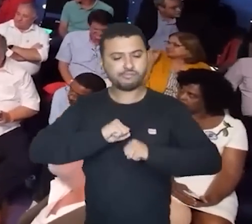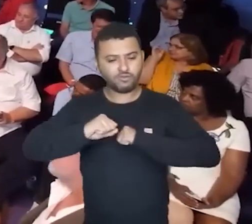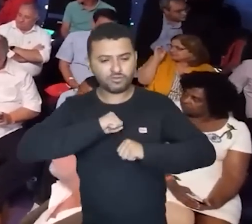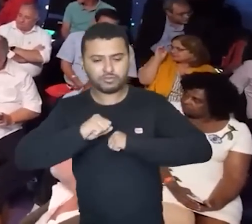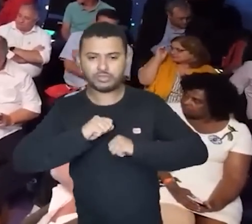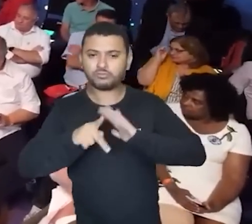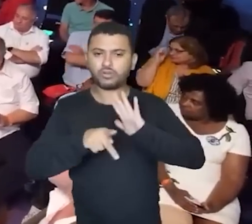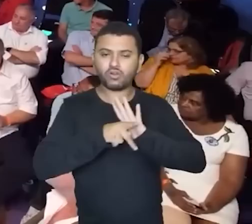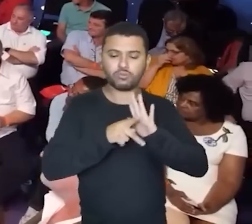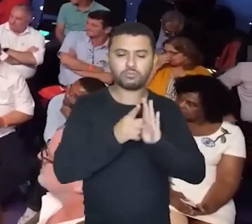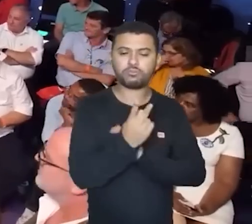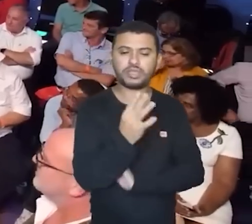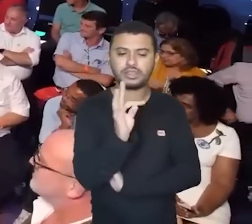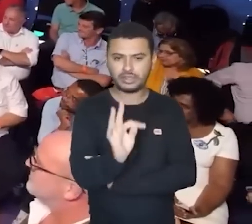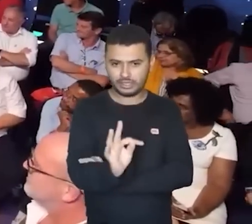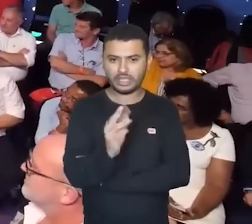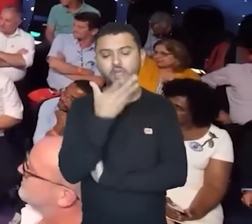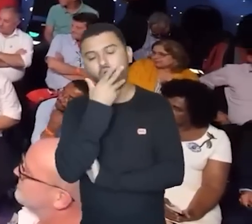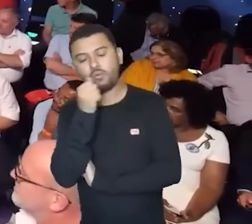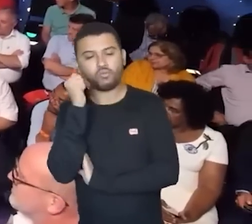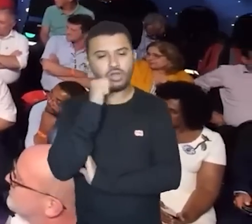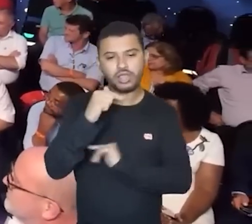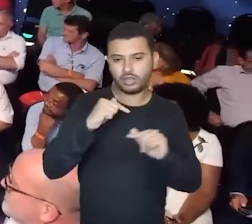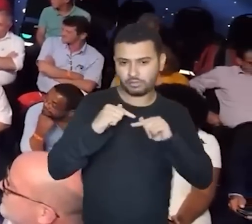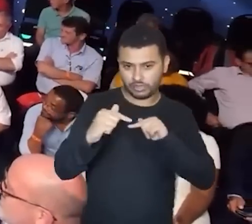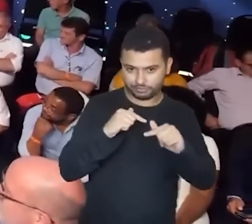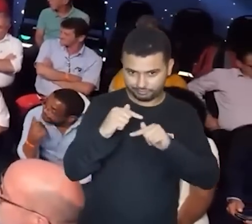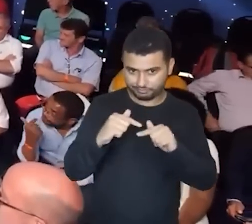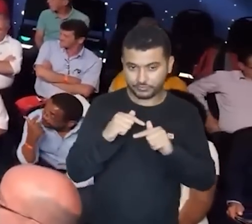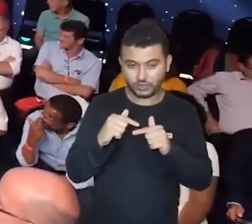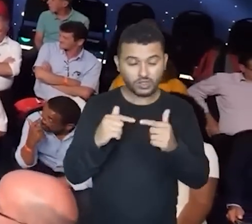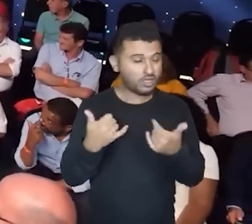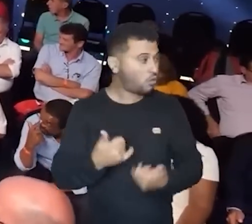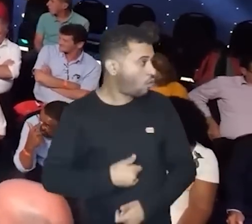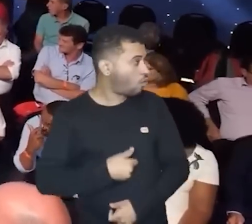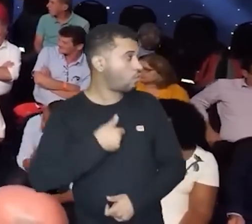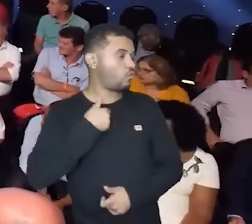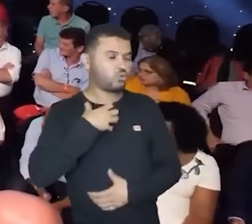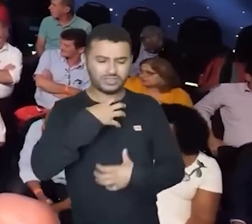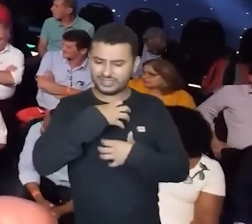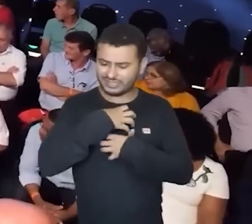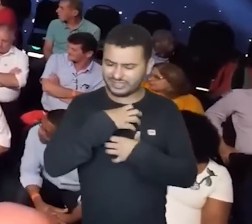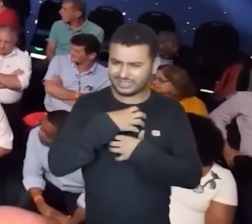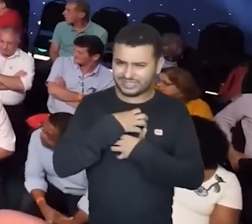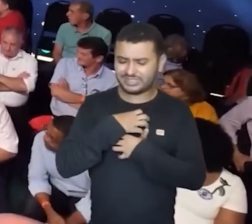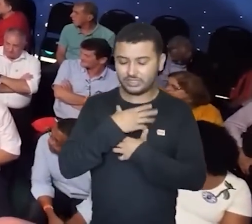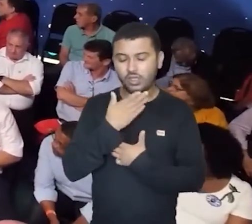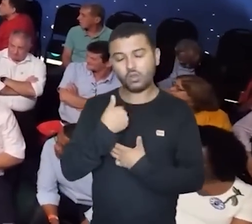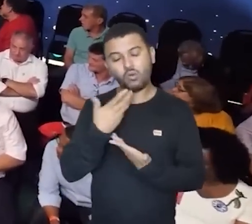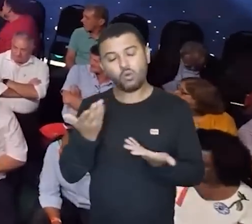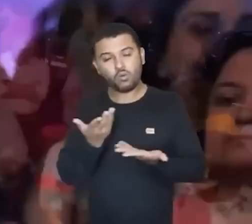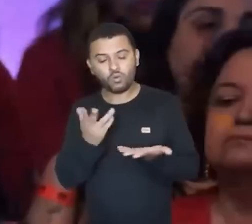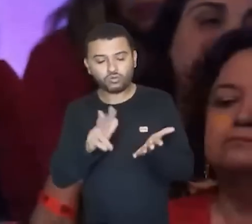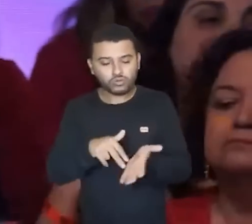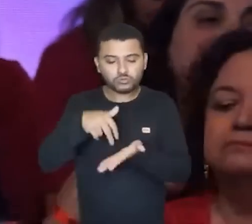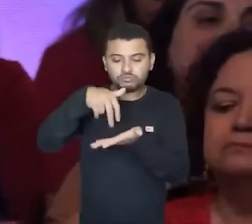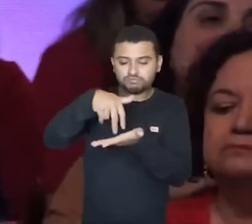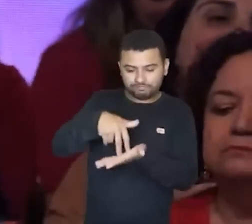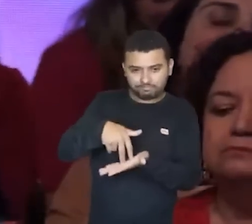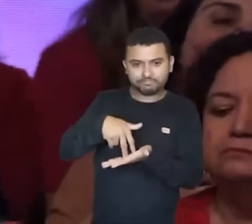dos Trabalhadores e das Trabalhadoras. É com muito orgulho, de cabeça erguida, que estamos aqui hoje